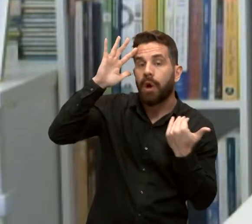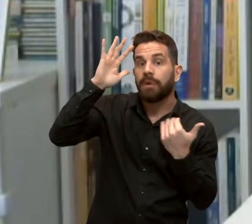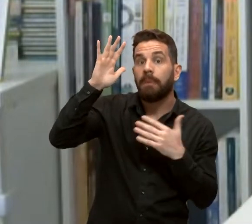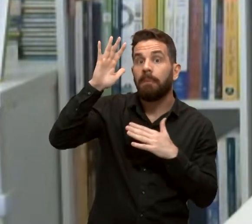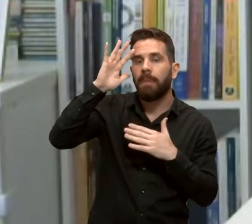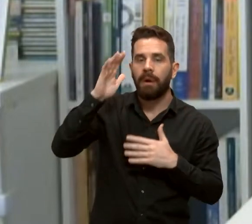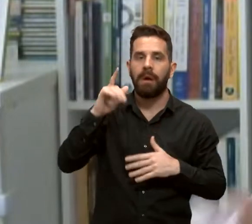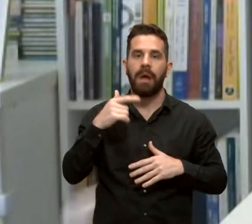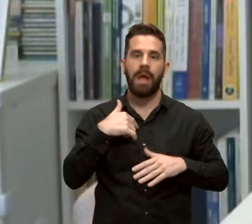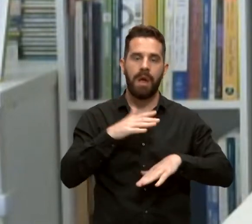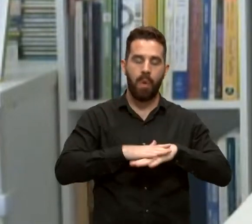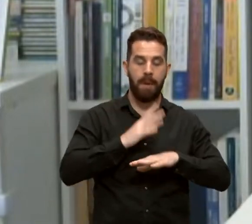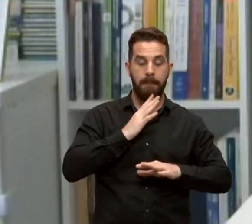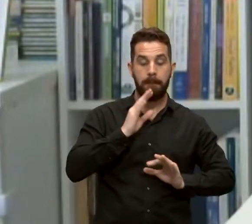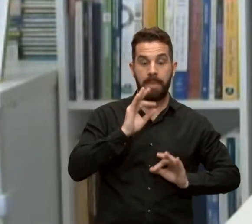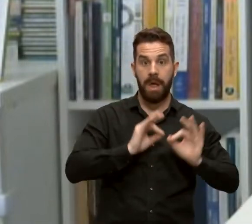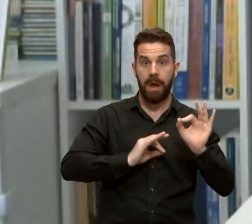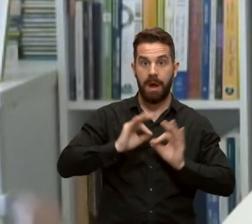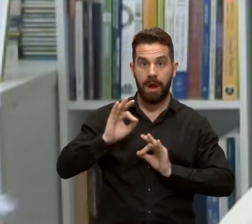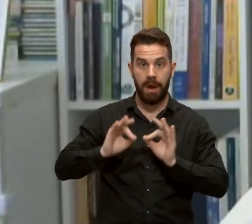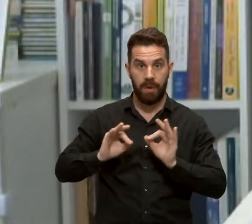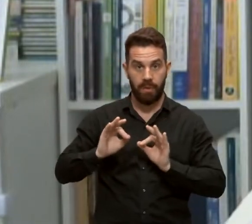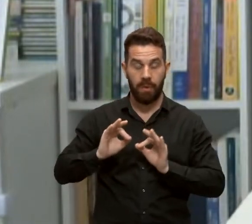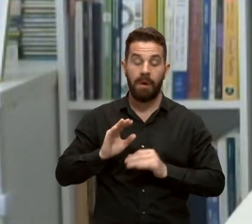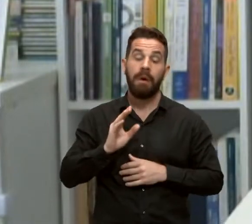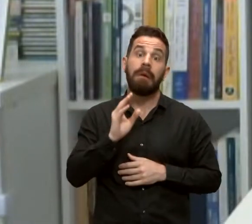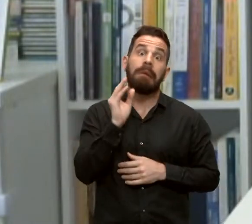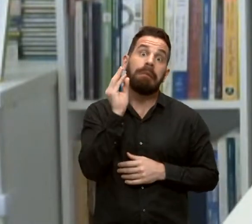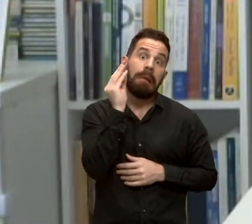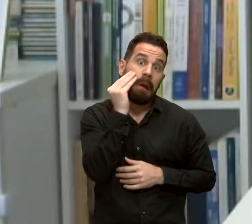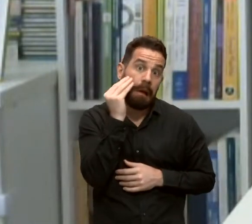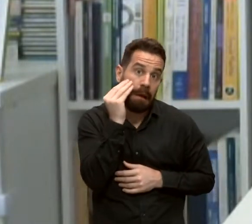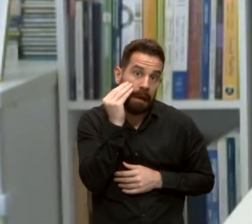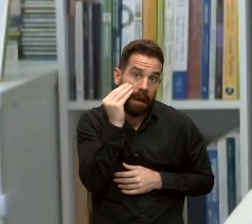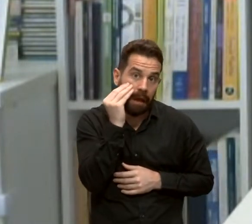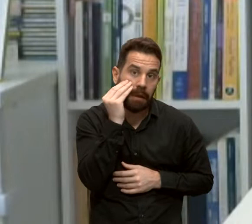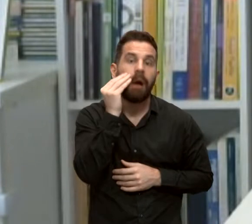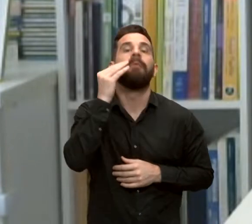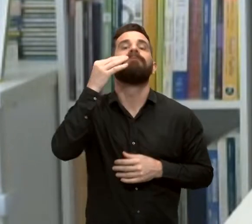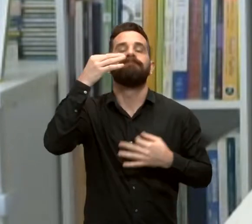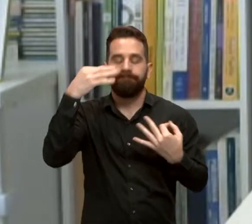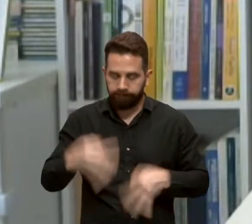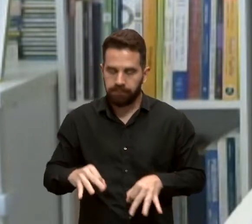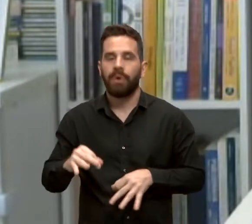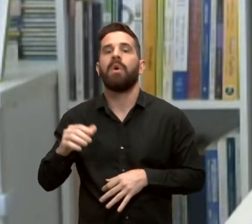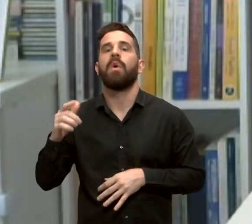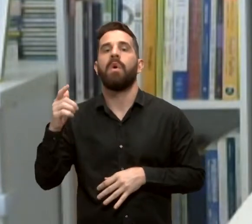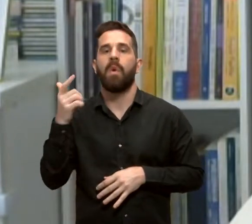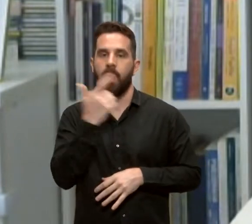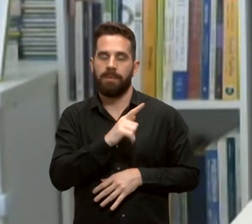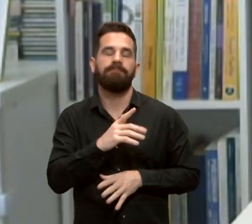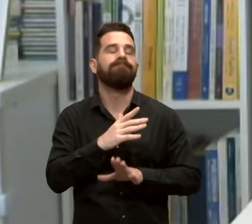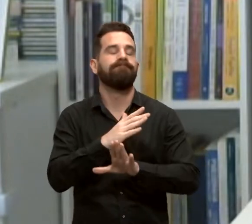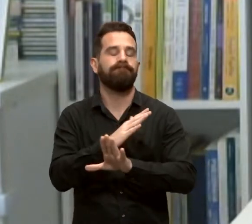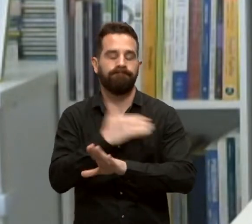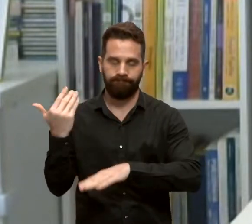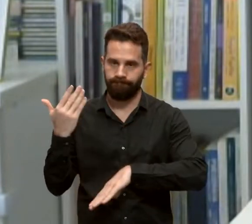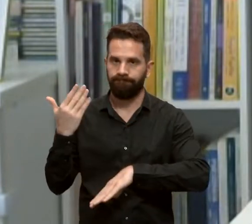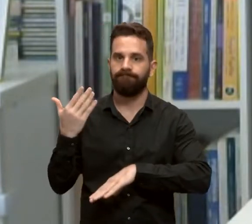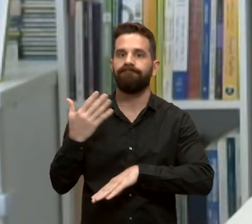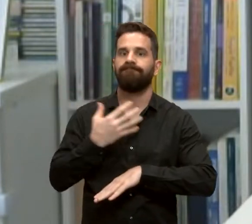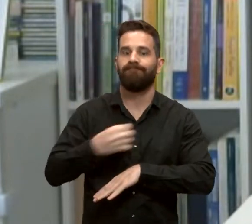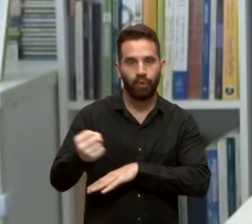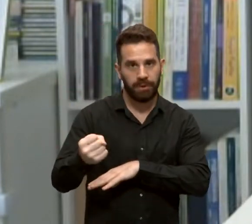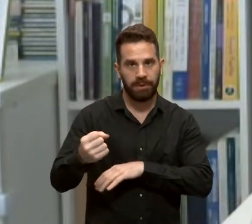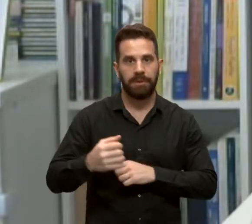ameaça suicida, pela tentativa até chegar à finalização com o suicídio. Então, quando nós somos